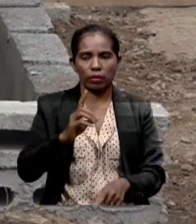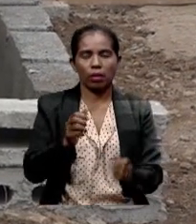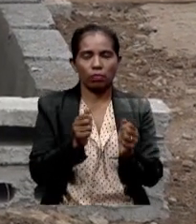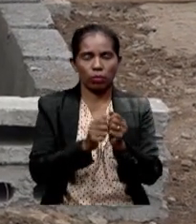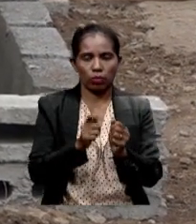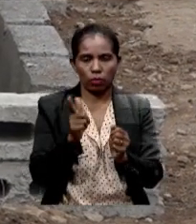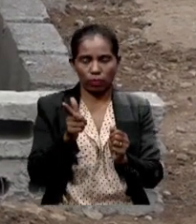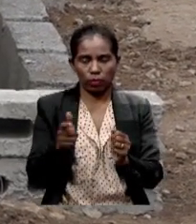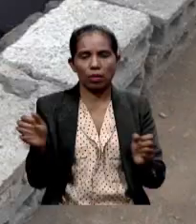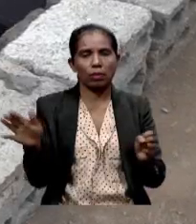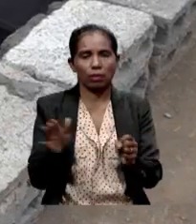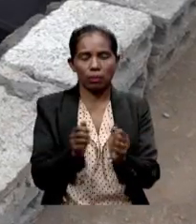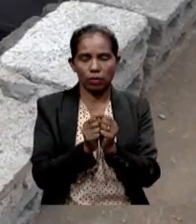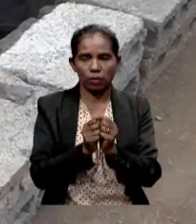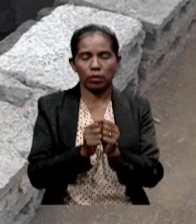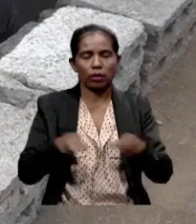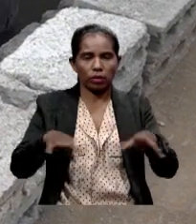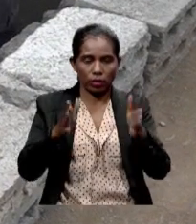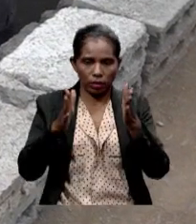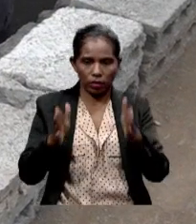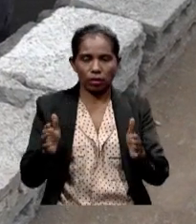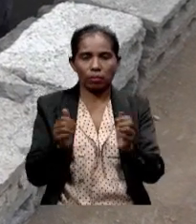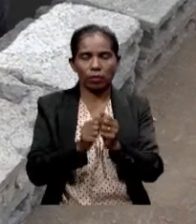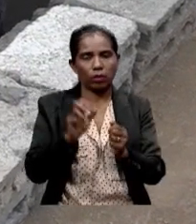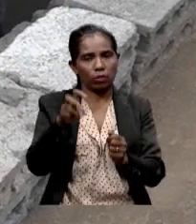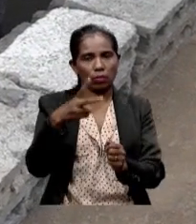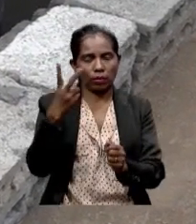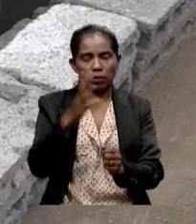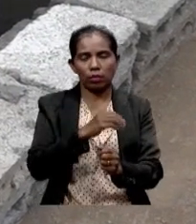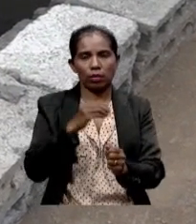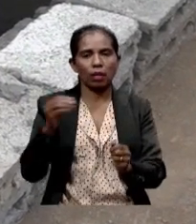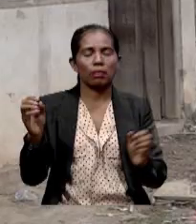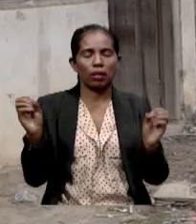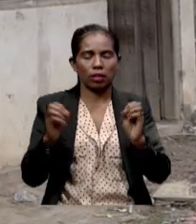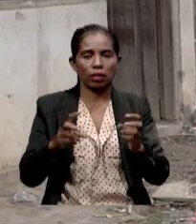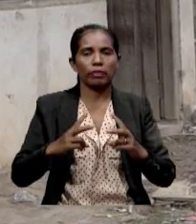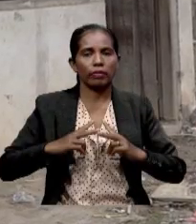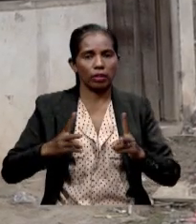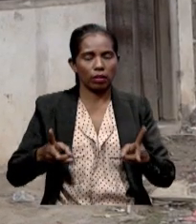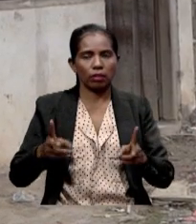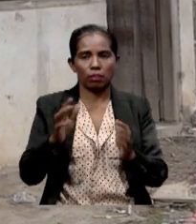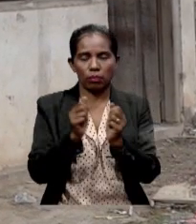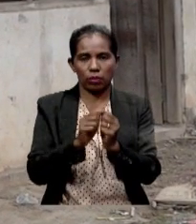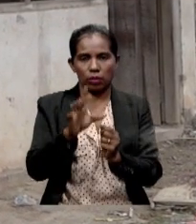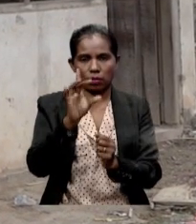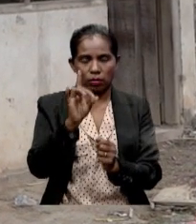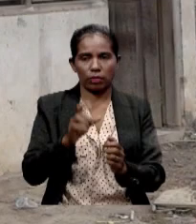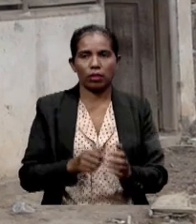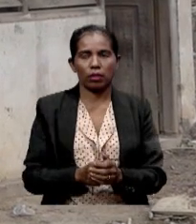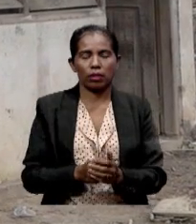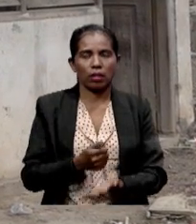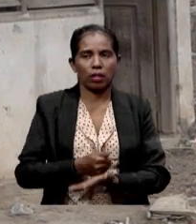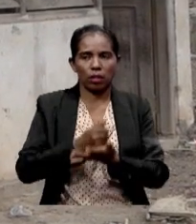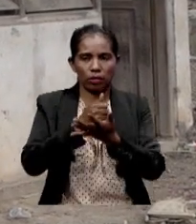Cruanulu, composto se funcionário permanente Sanudra Singrua, no contratado na Ingualu. Tur observação gemeni, facilidade